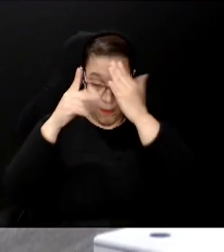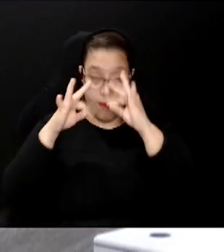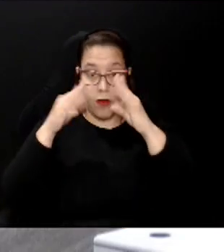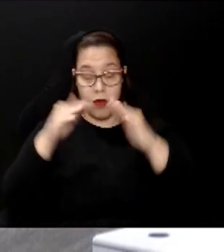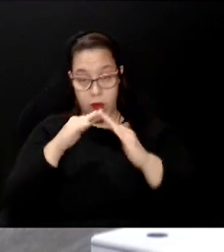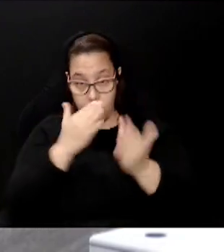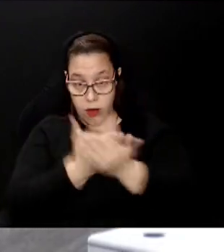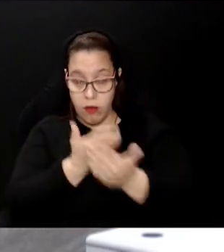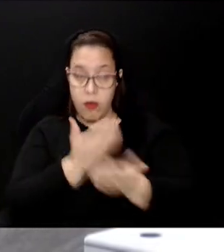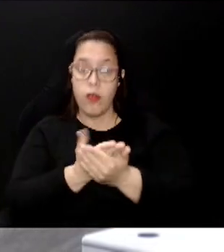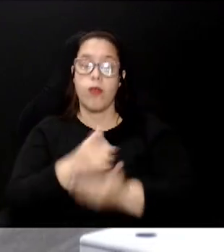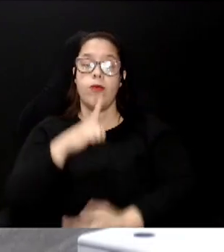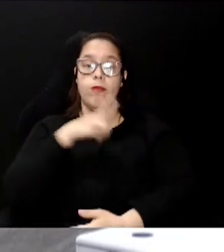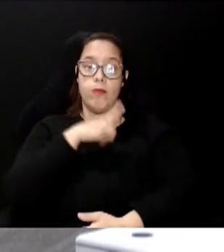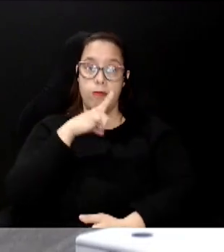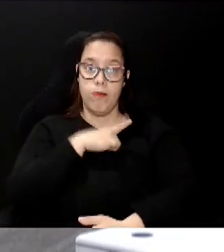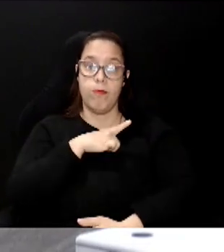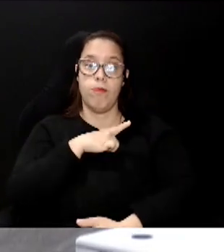tenham